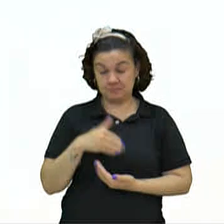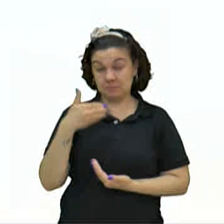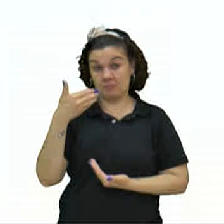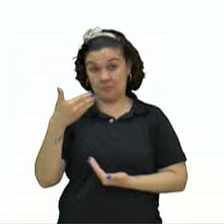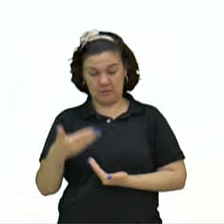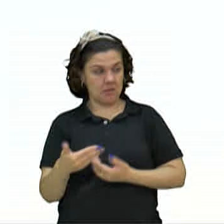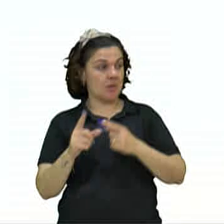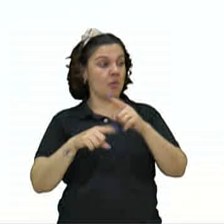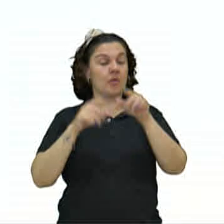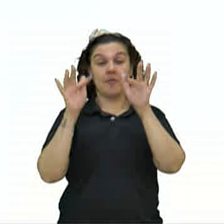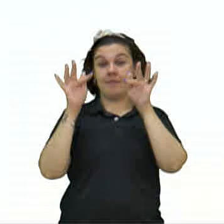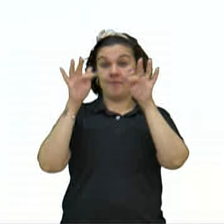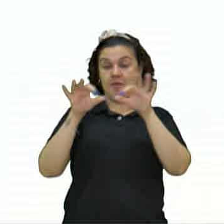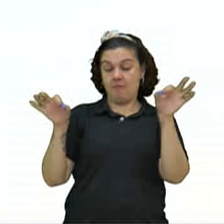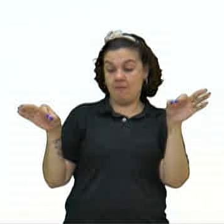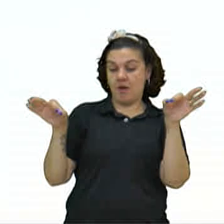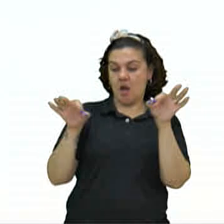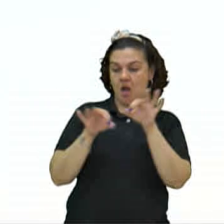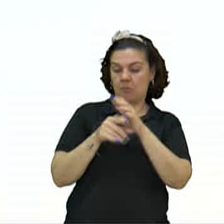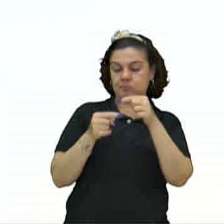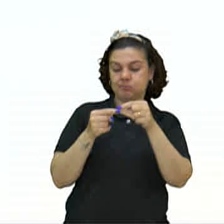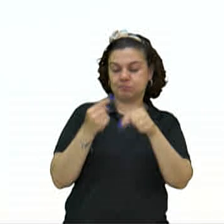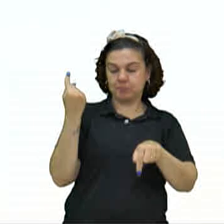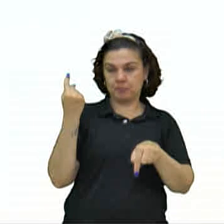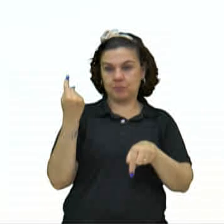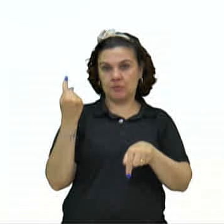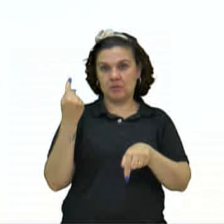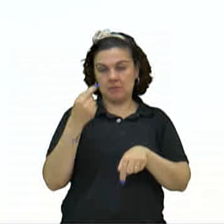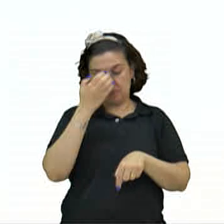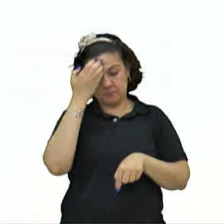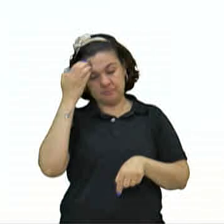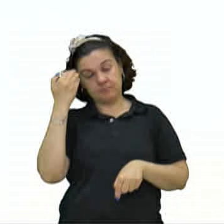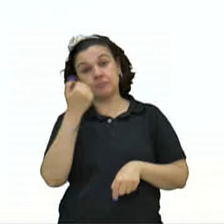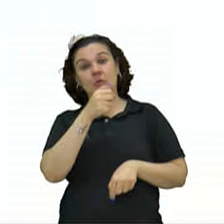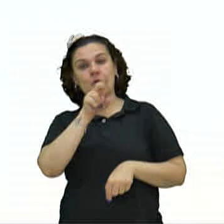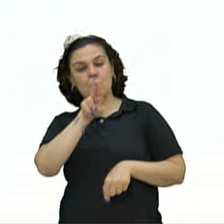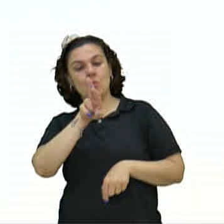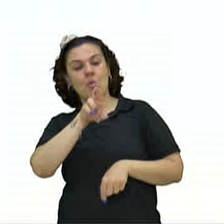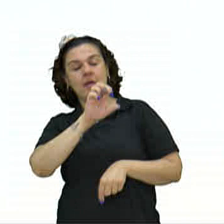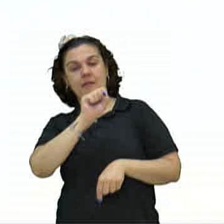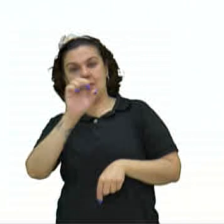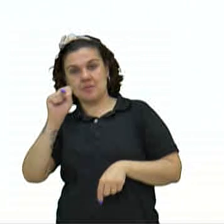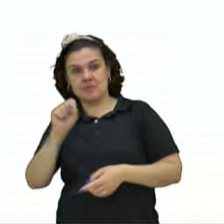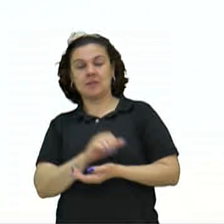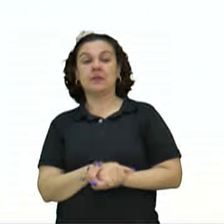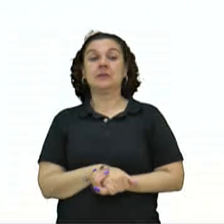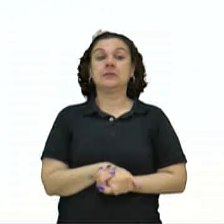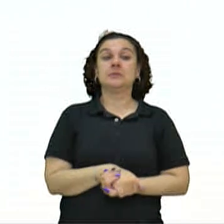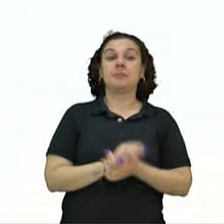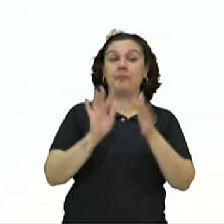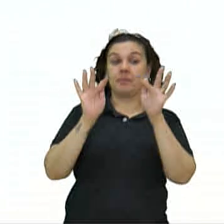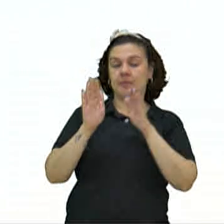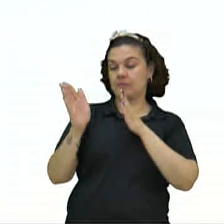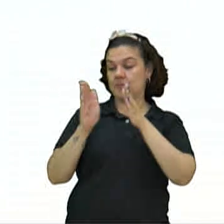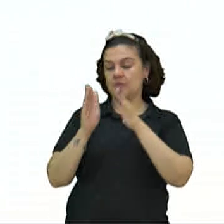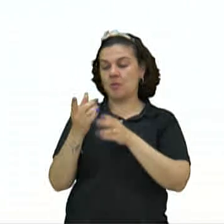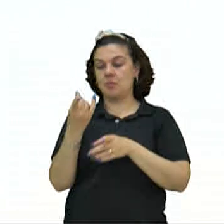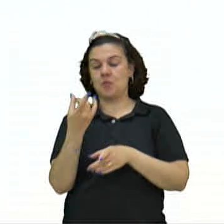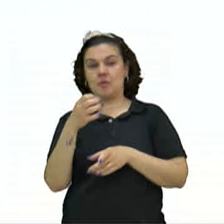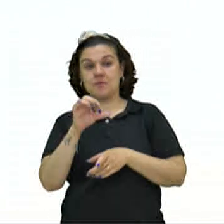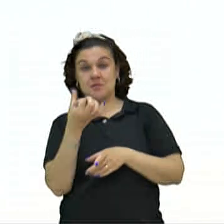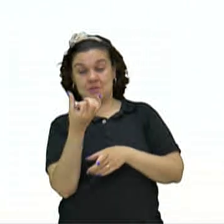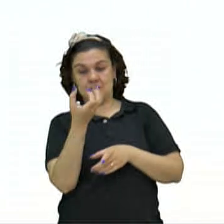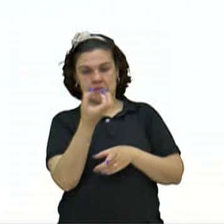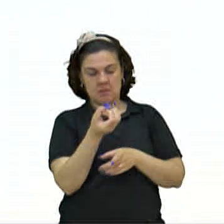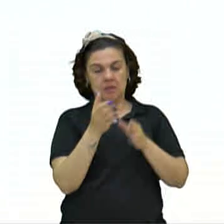Então, após seu rompimento com quem? Com a então União das Repúblicas Socialistas Soviéticas, a União Soviética, na década anterior.